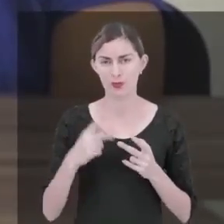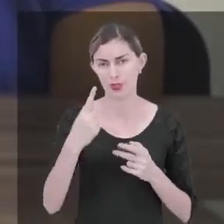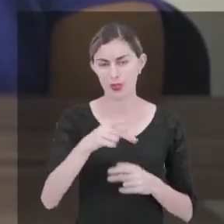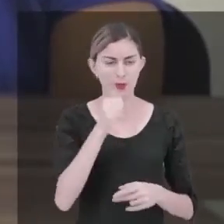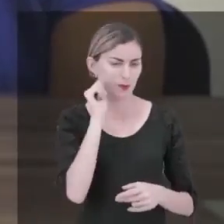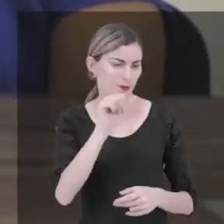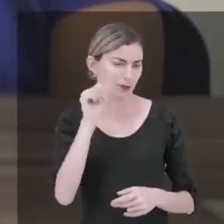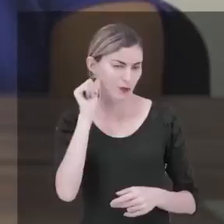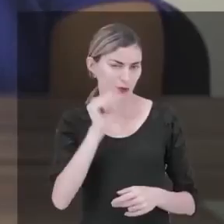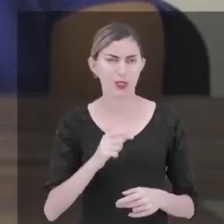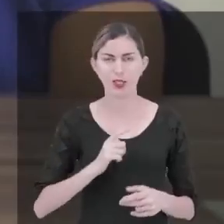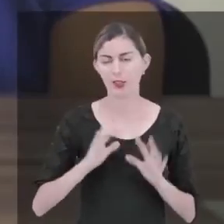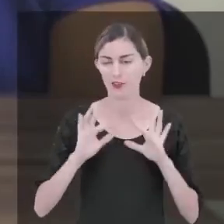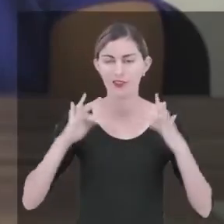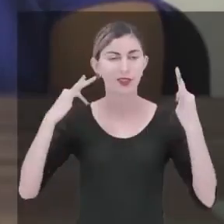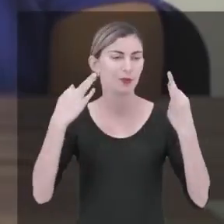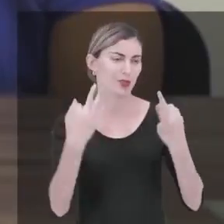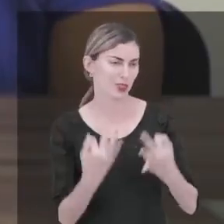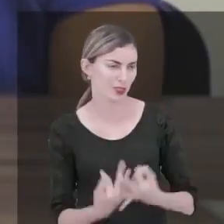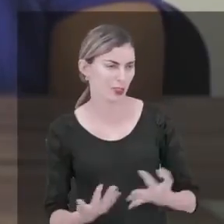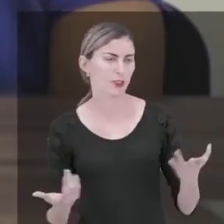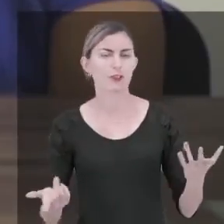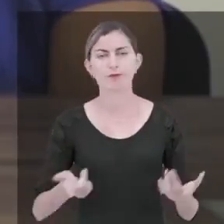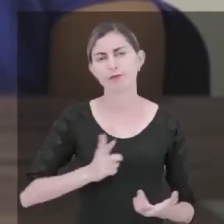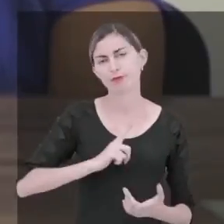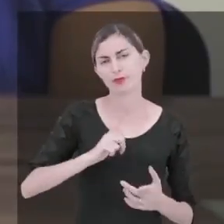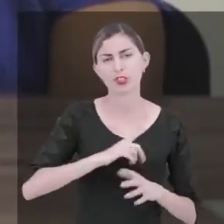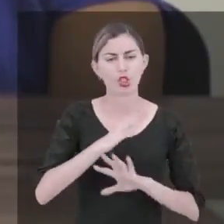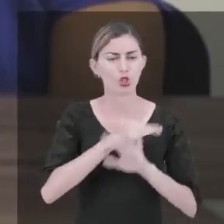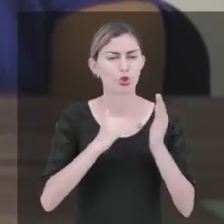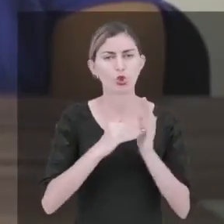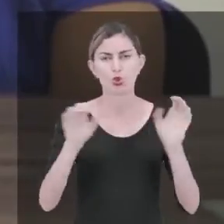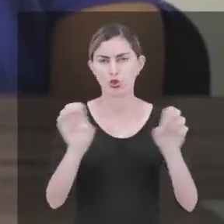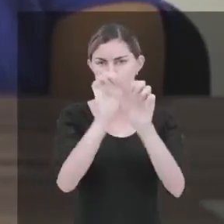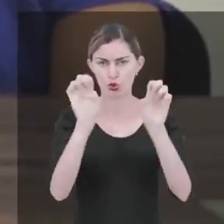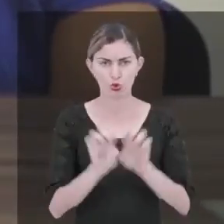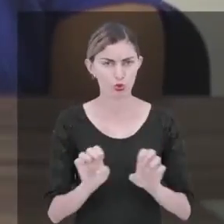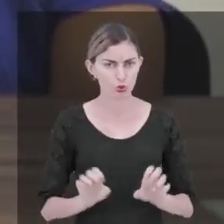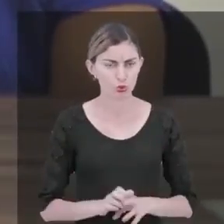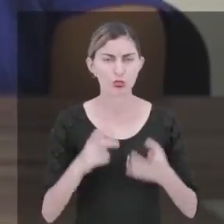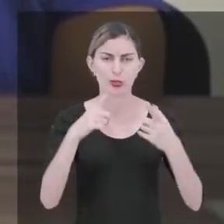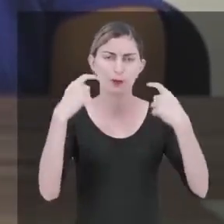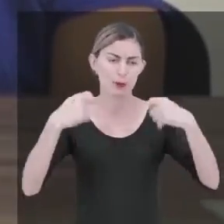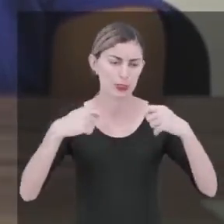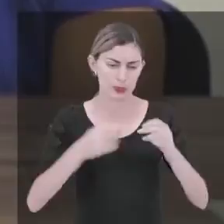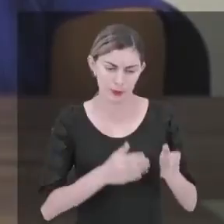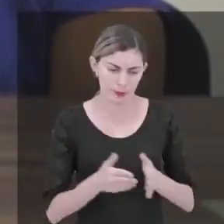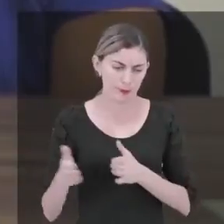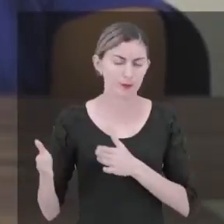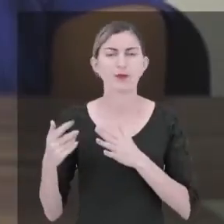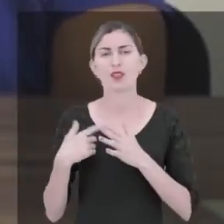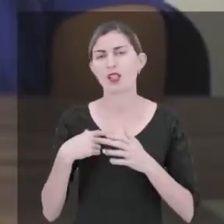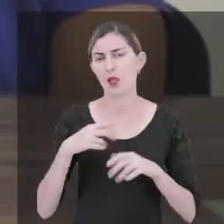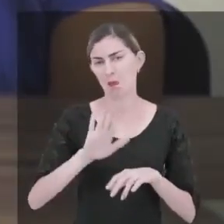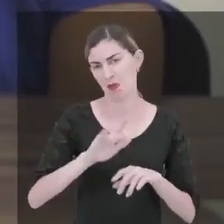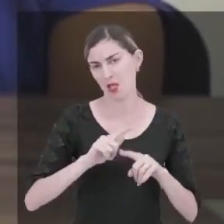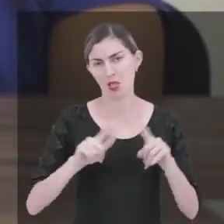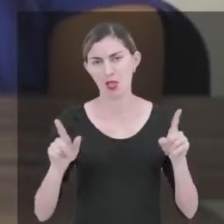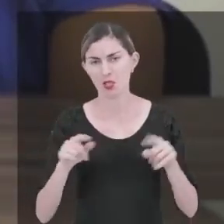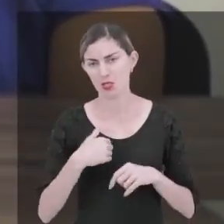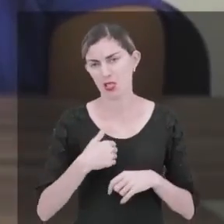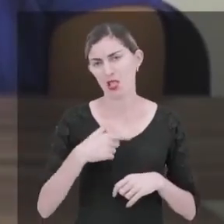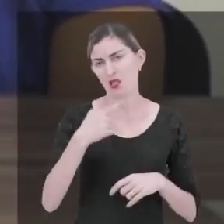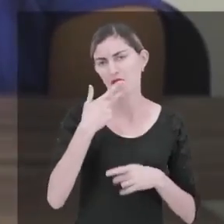pessoal. Ela é uma mulher que tem família, que tem toda uma estrutura que ela precisa manter e nem